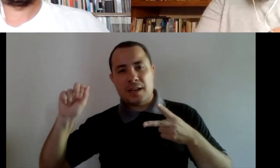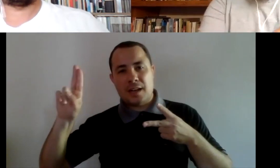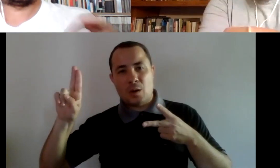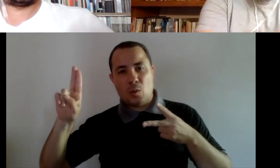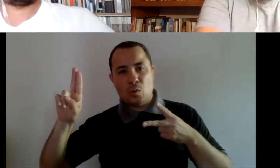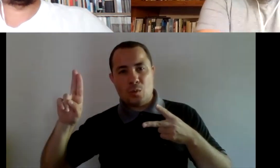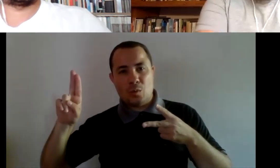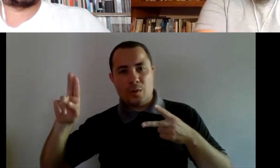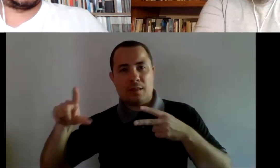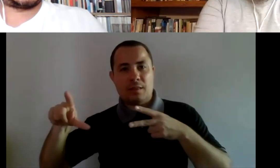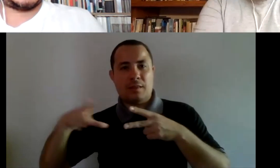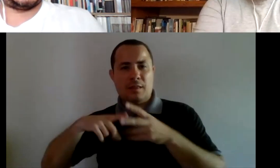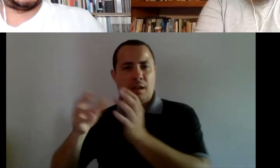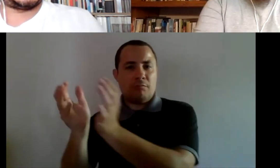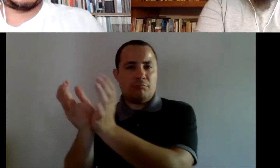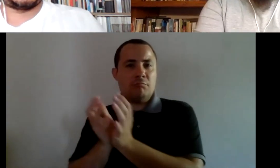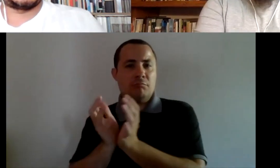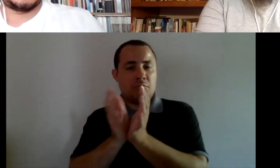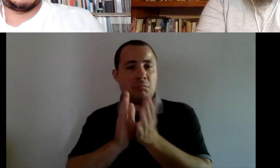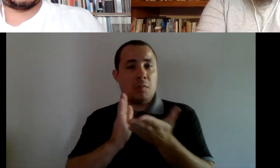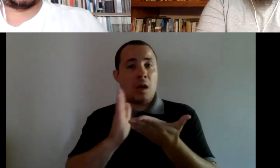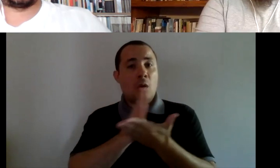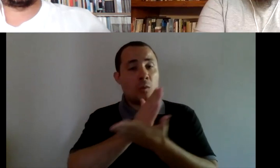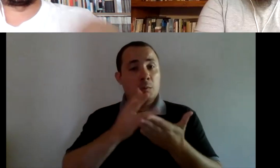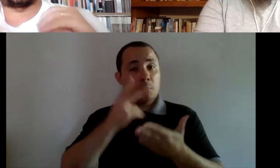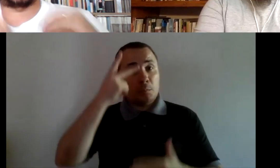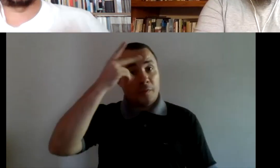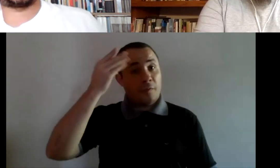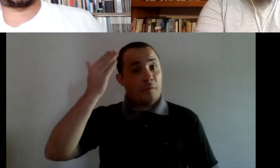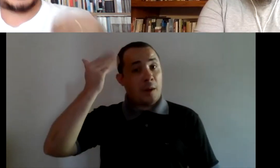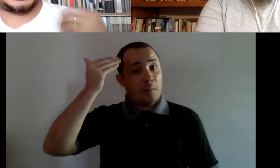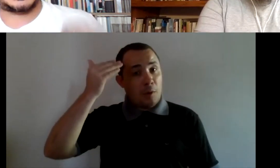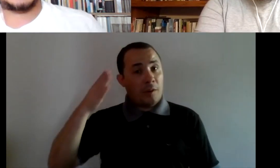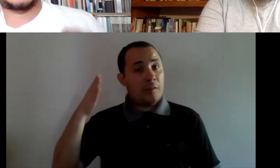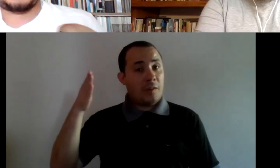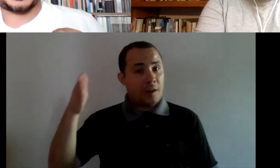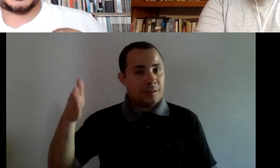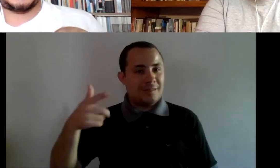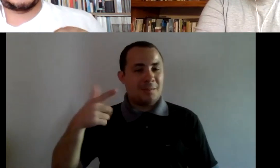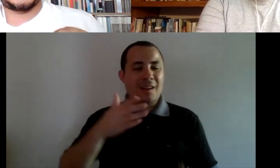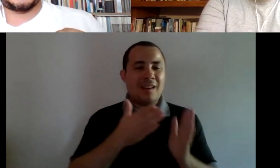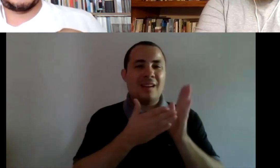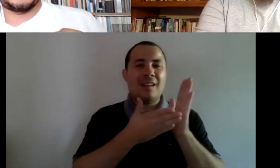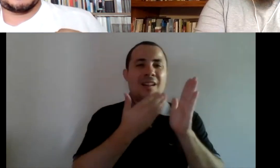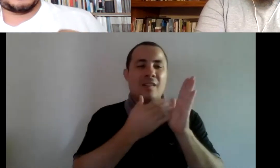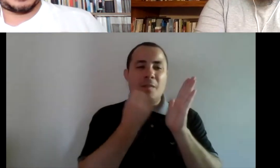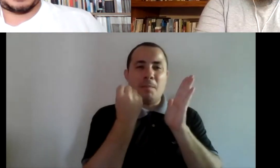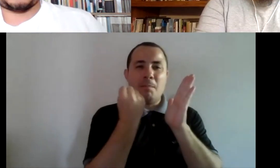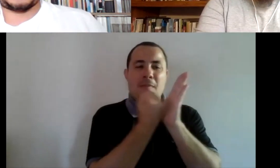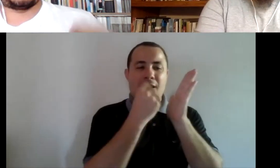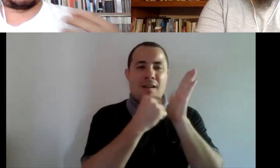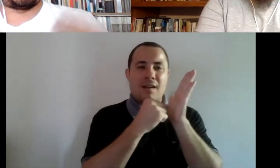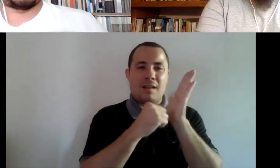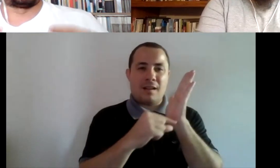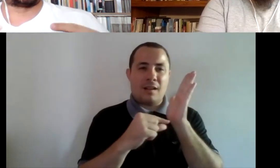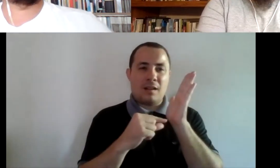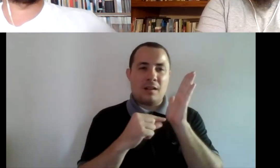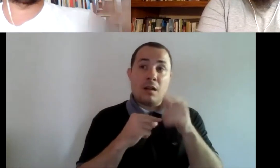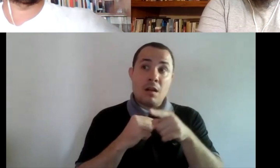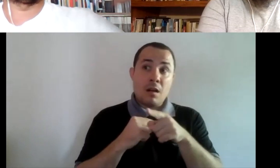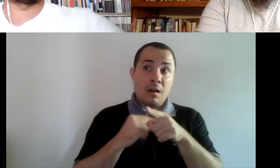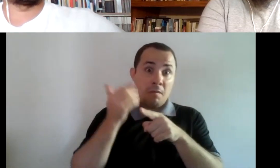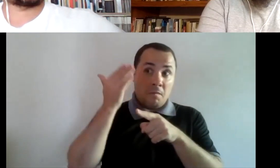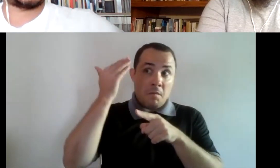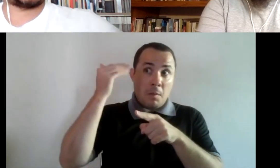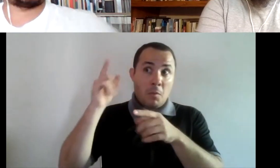verdadeiras celebridades assim que saem desses saraus e que as editoras grandes querem trazer para elas, né? O cara ficou famoso, mas